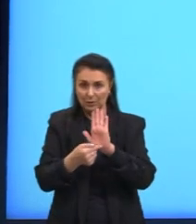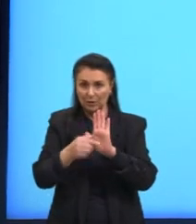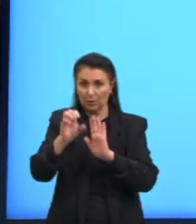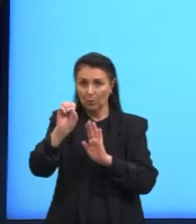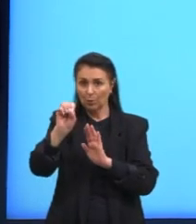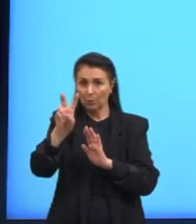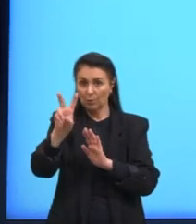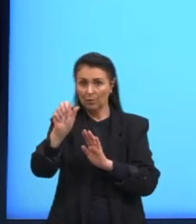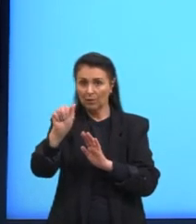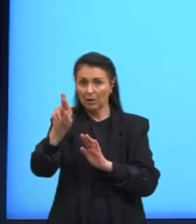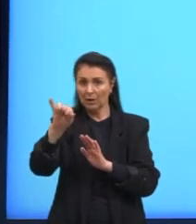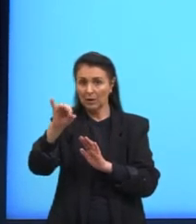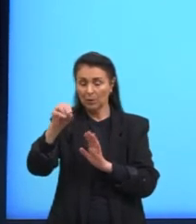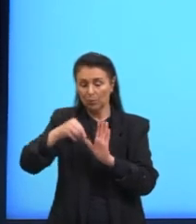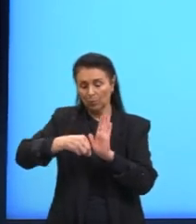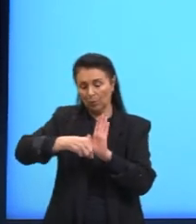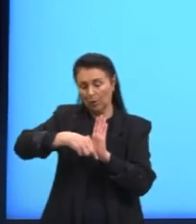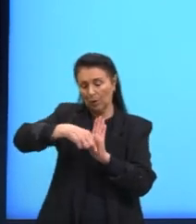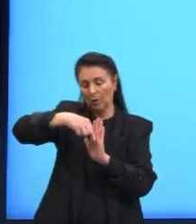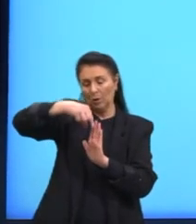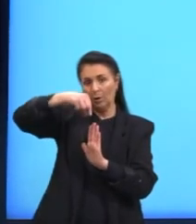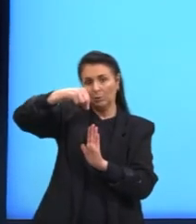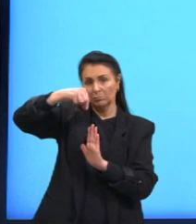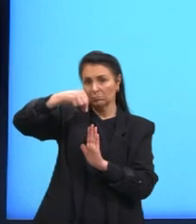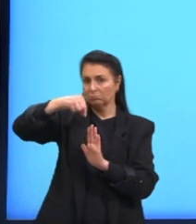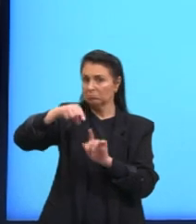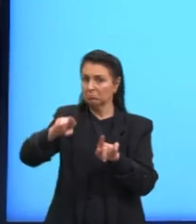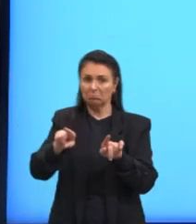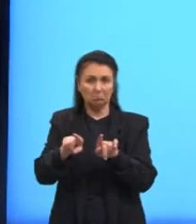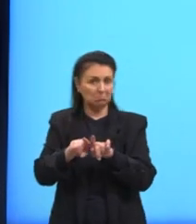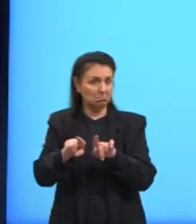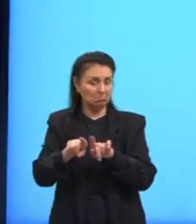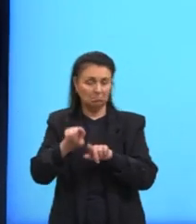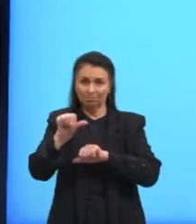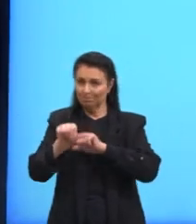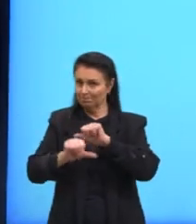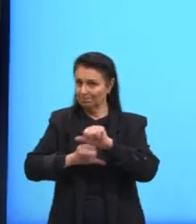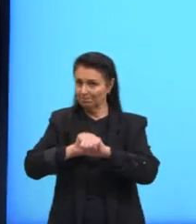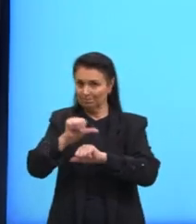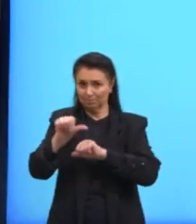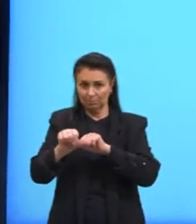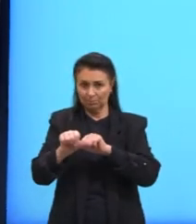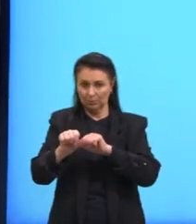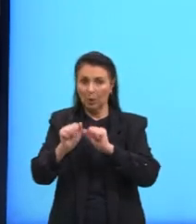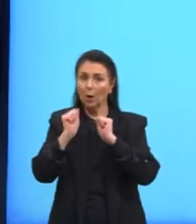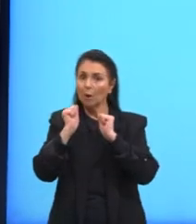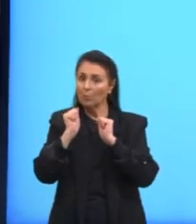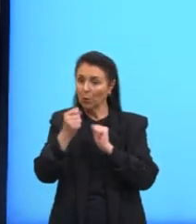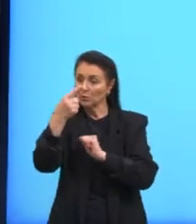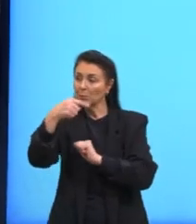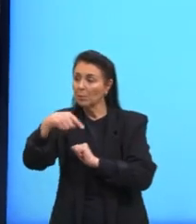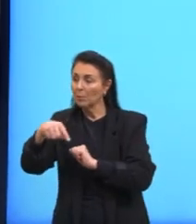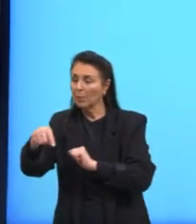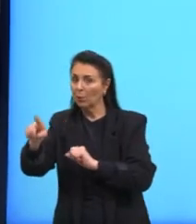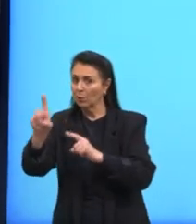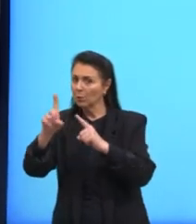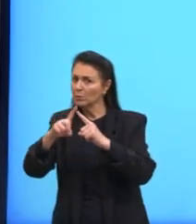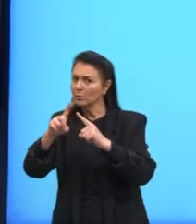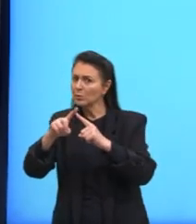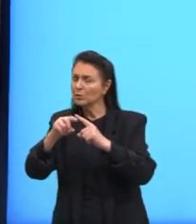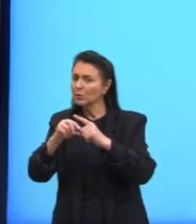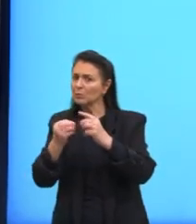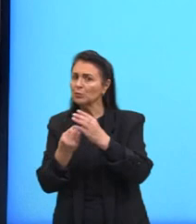alongar o ovário também não vai mudar muita coisa tava pode mudar para as plantas que são polinizadas por